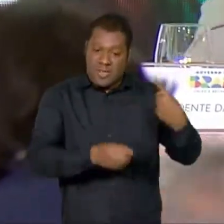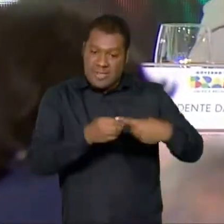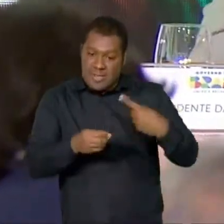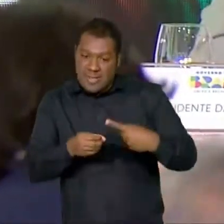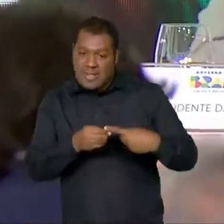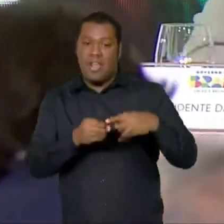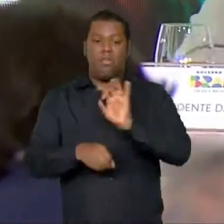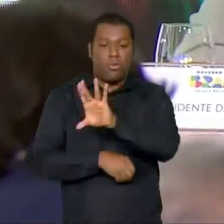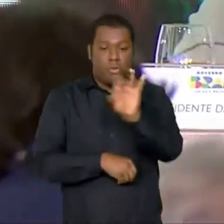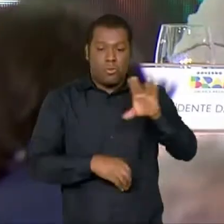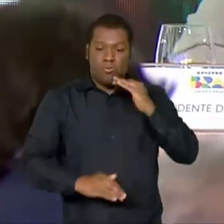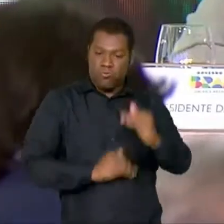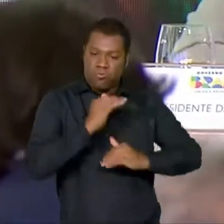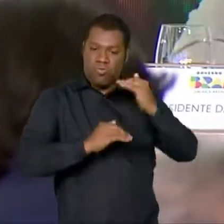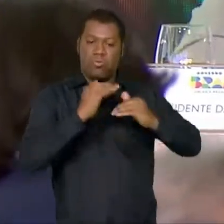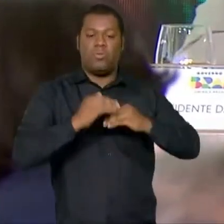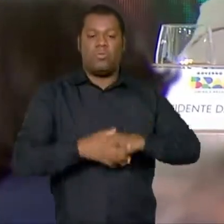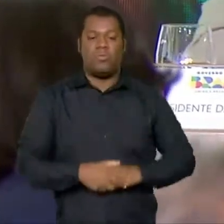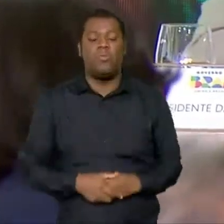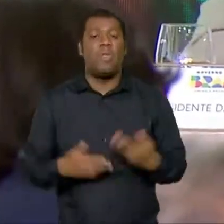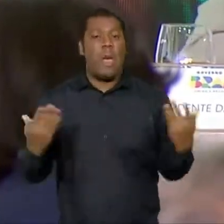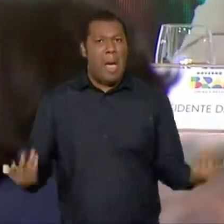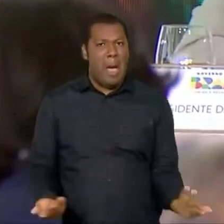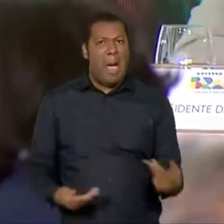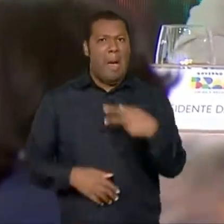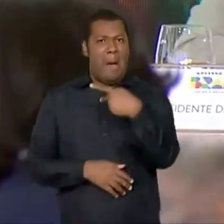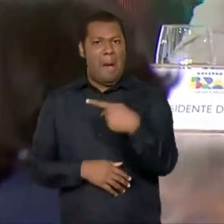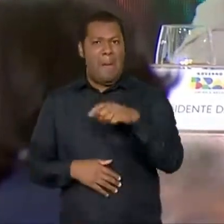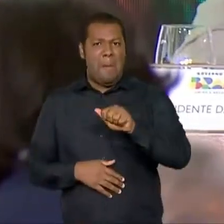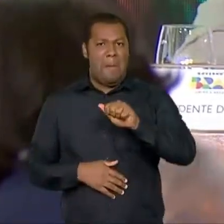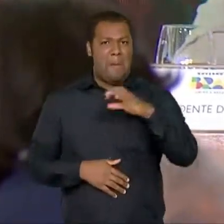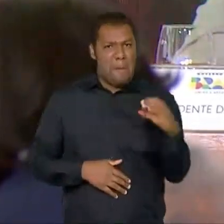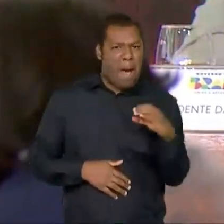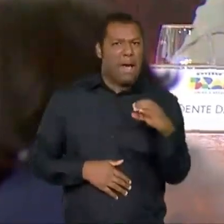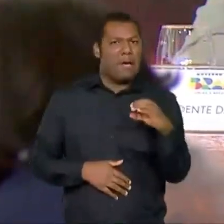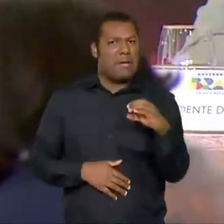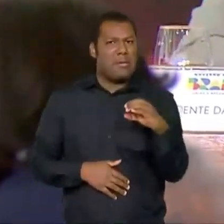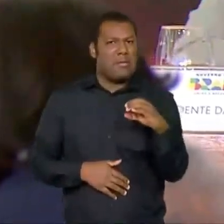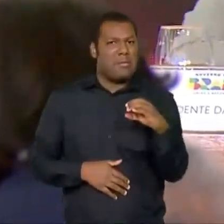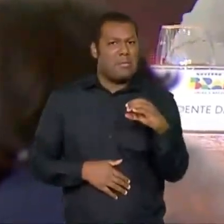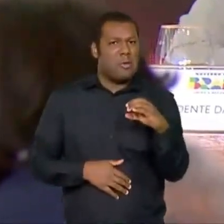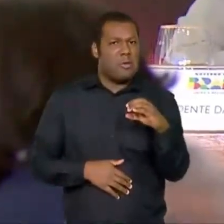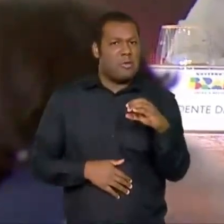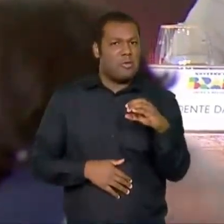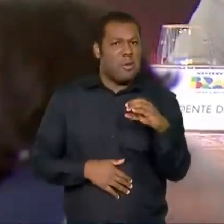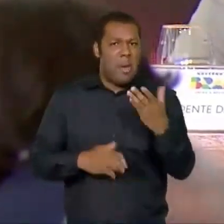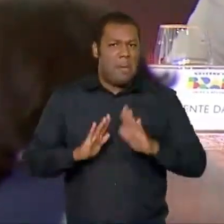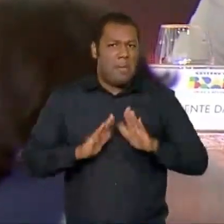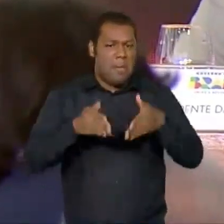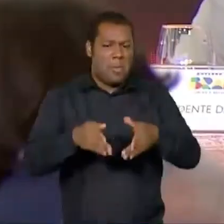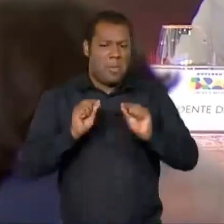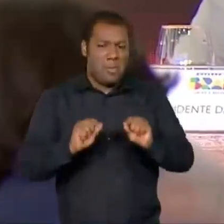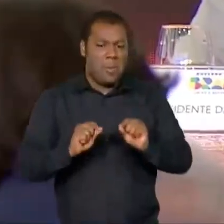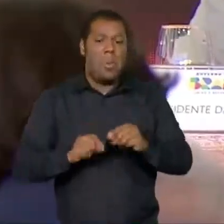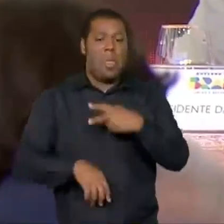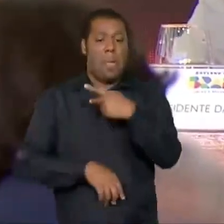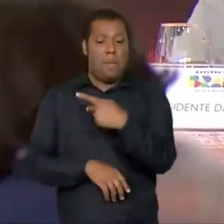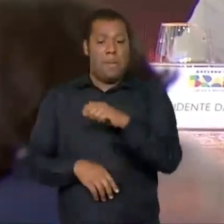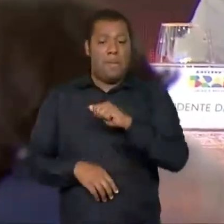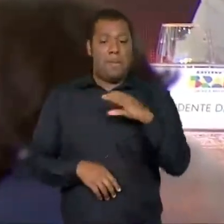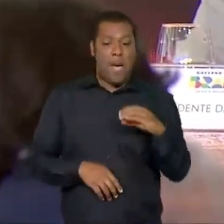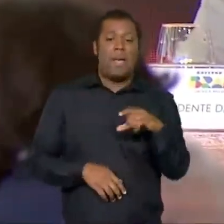cidade Qual a relação disso com pac primeiro eh dentro do PAC tá a modalidade de